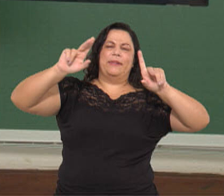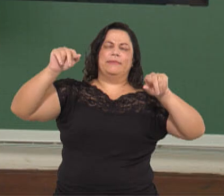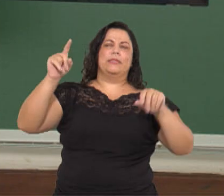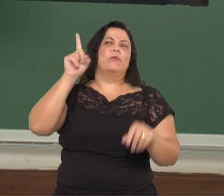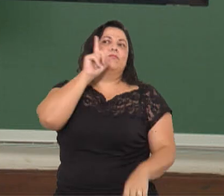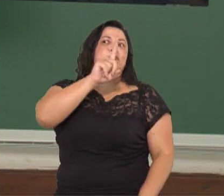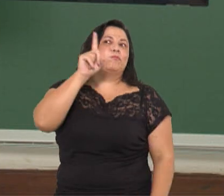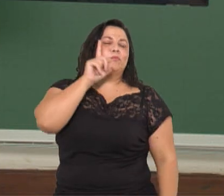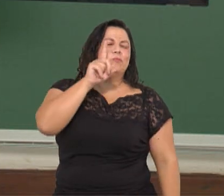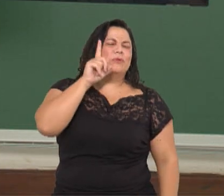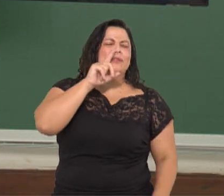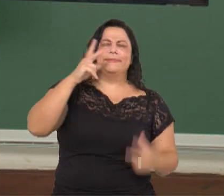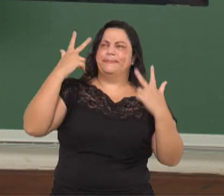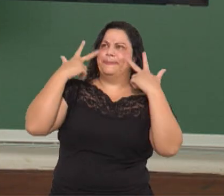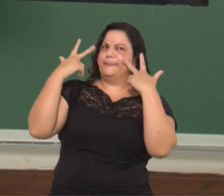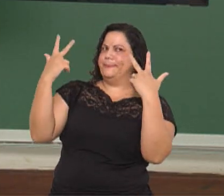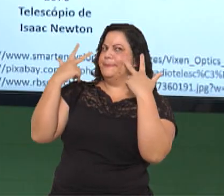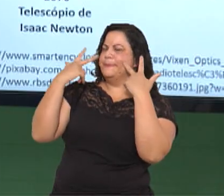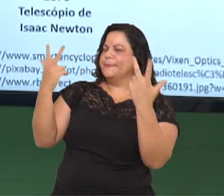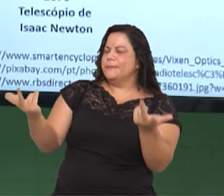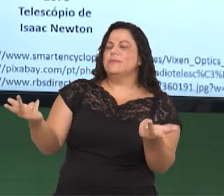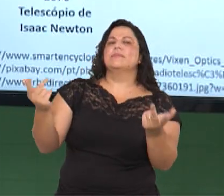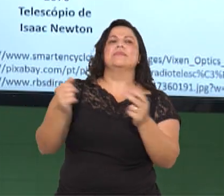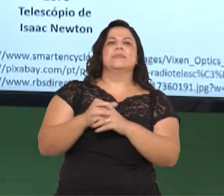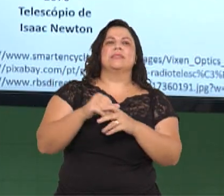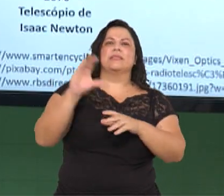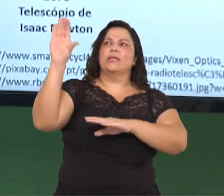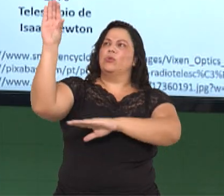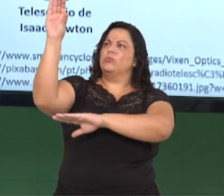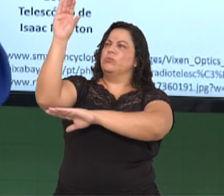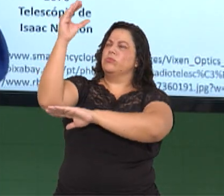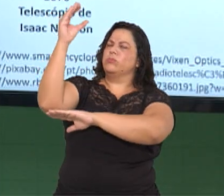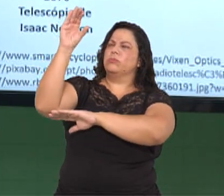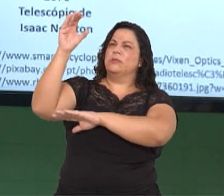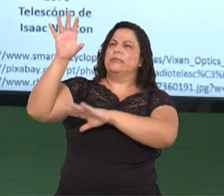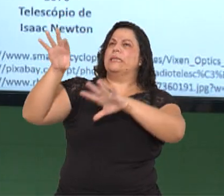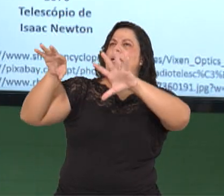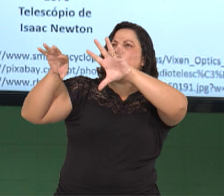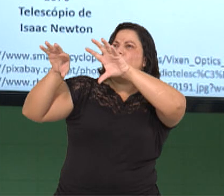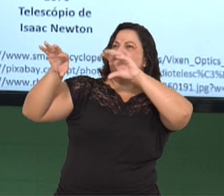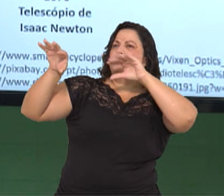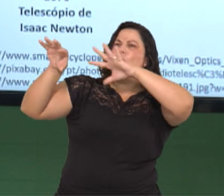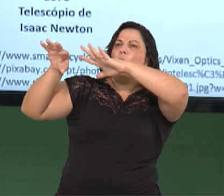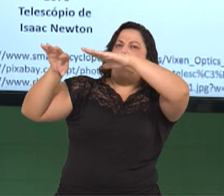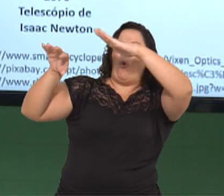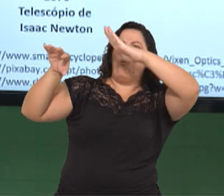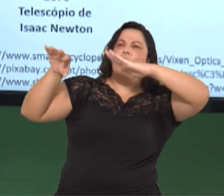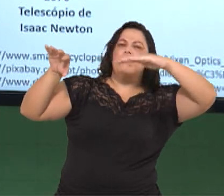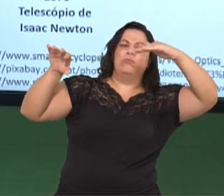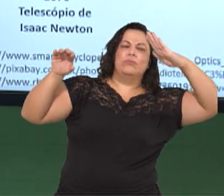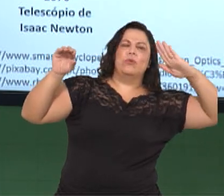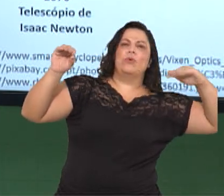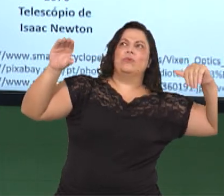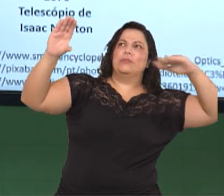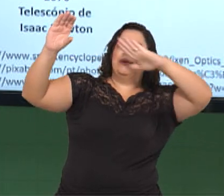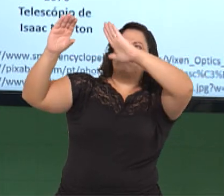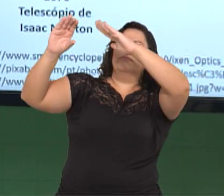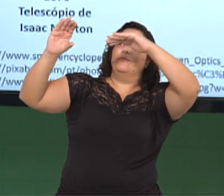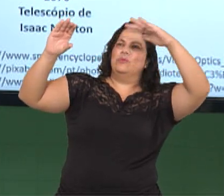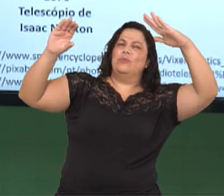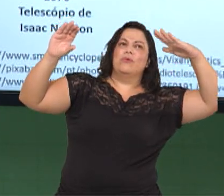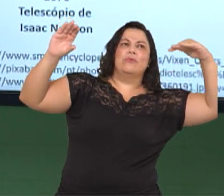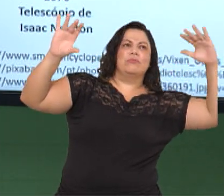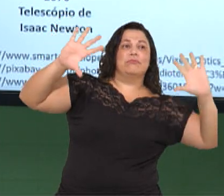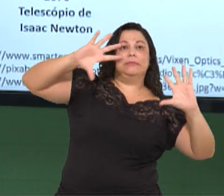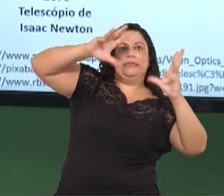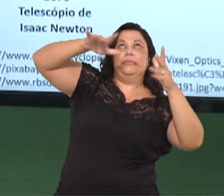essas antenas muito grandes que utilizam as ondas de rádio para capturar informações lá do espaço.